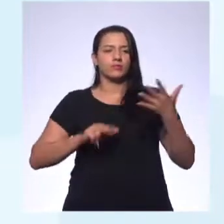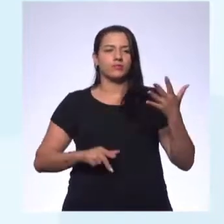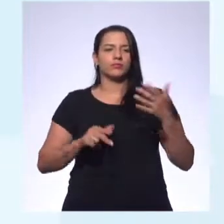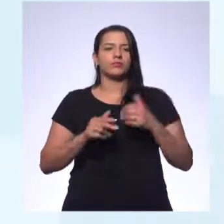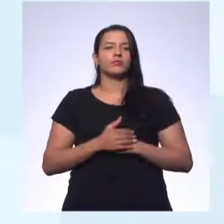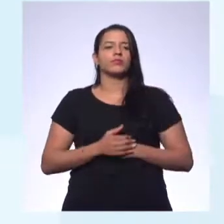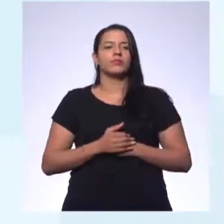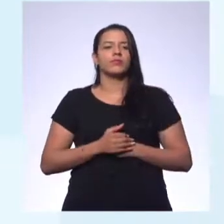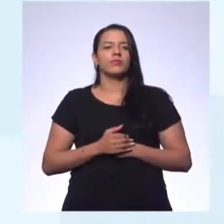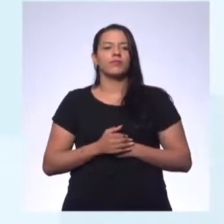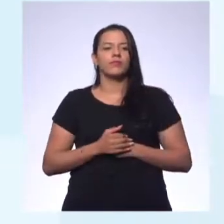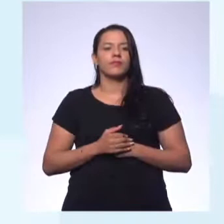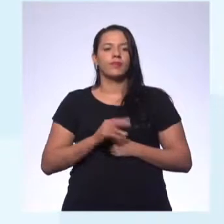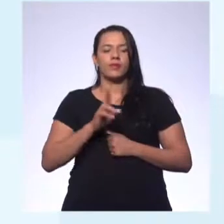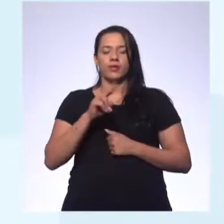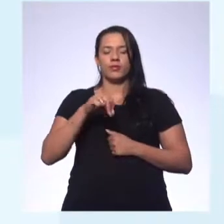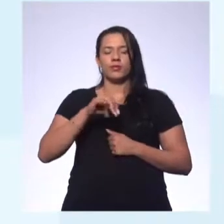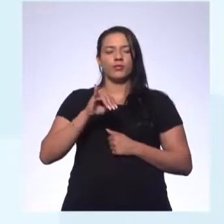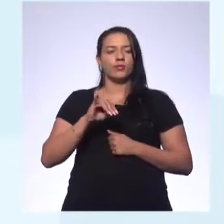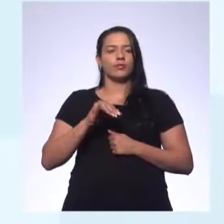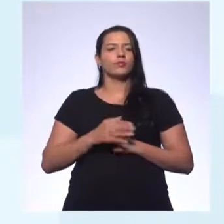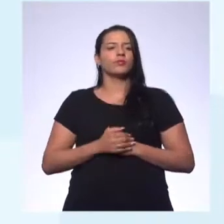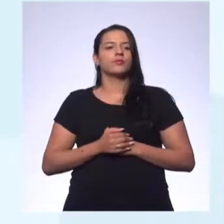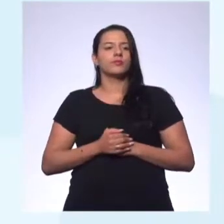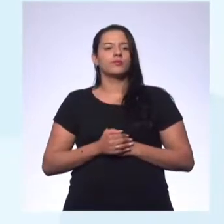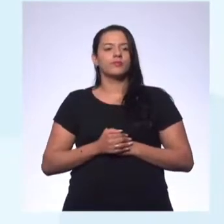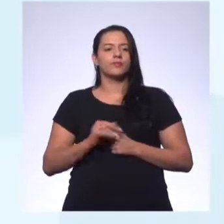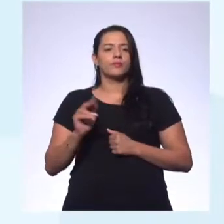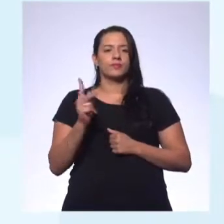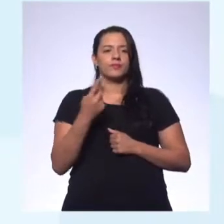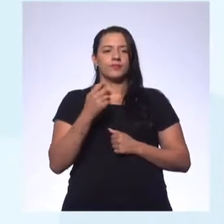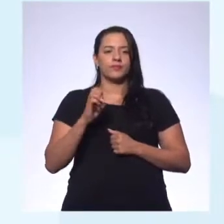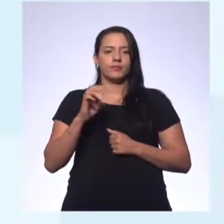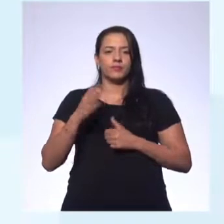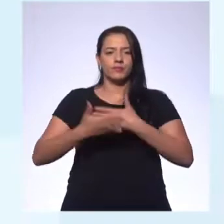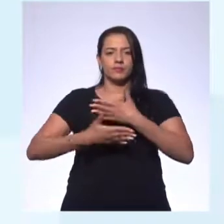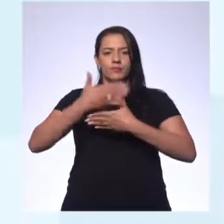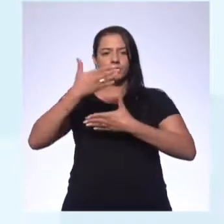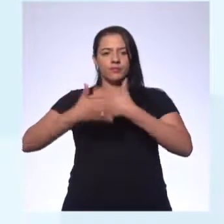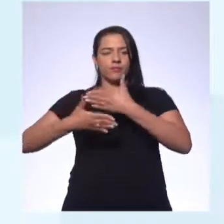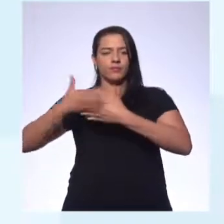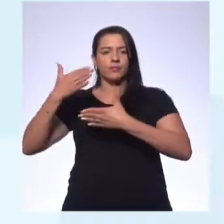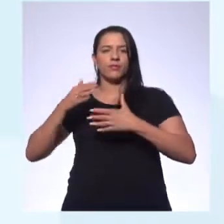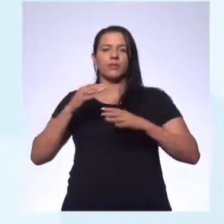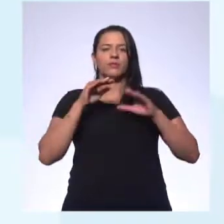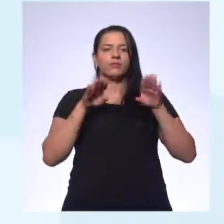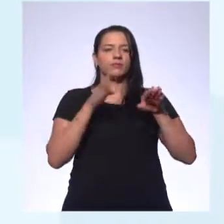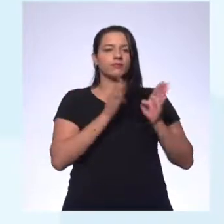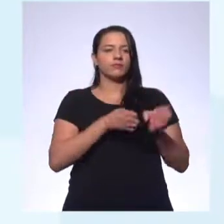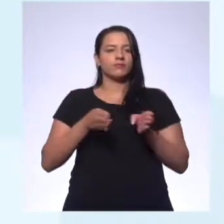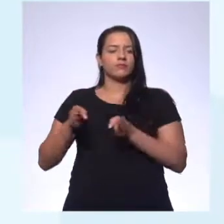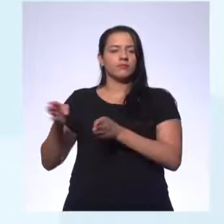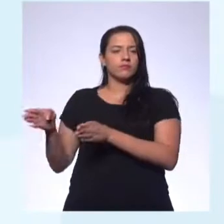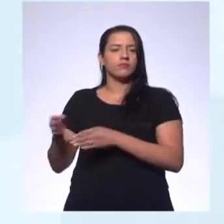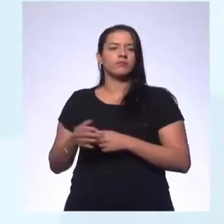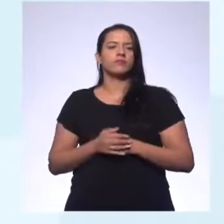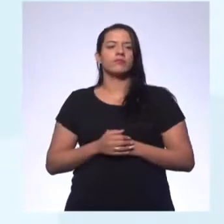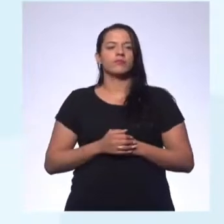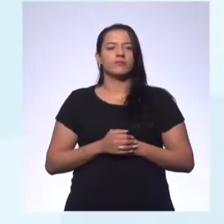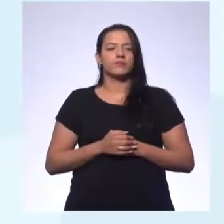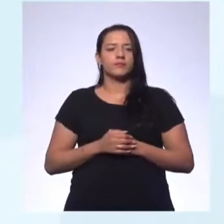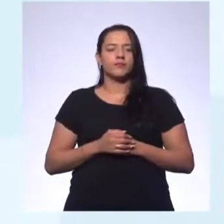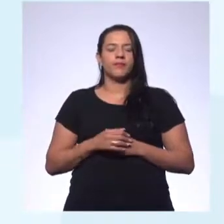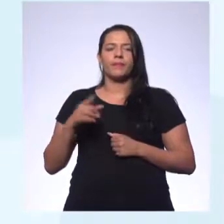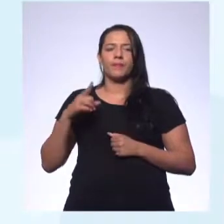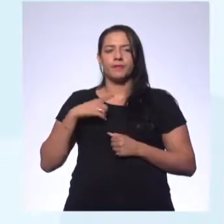Seres eucarióticos, presença de parede celular, organização entre uni- e multicelulares, né?